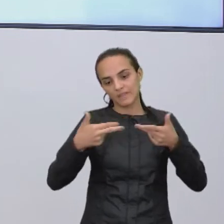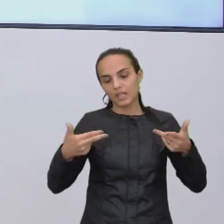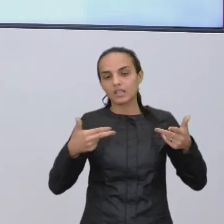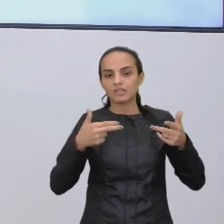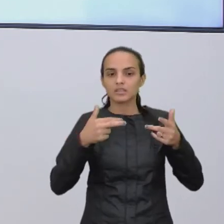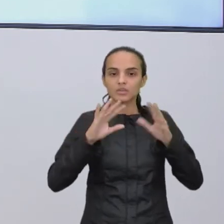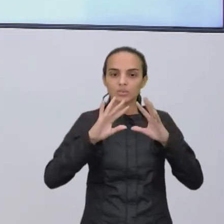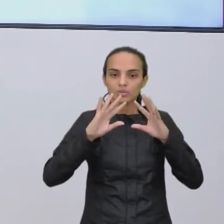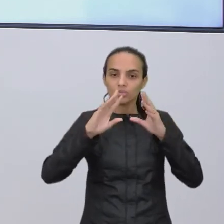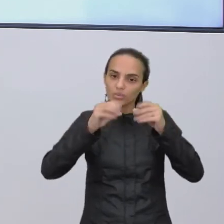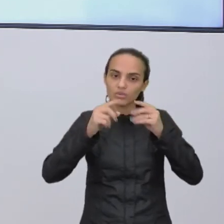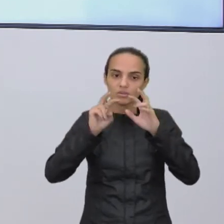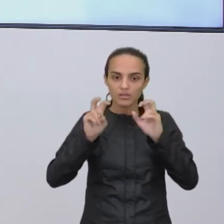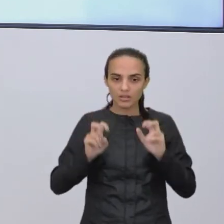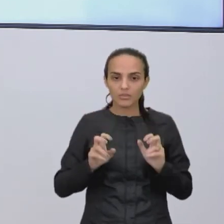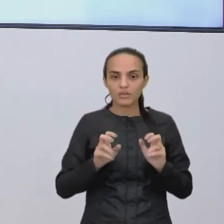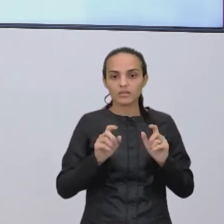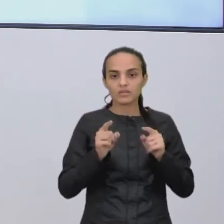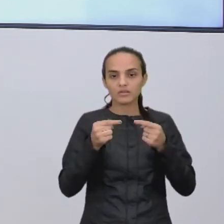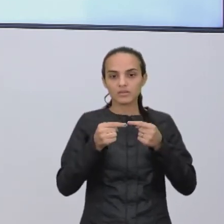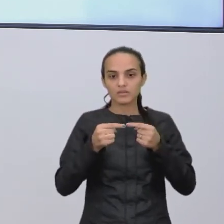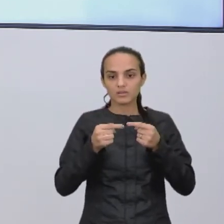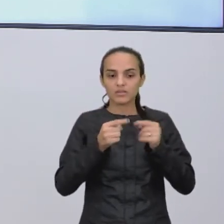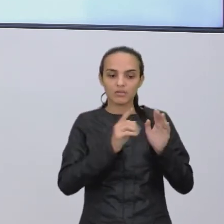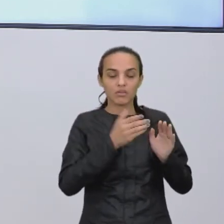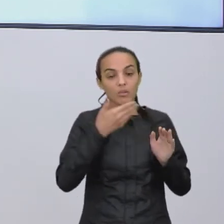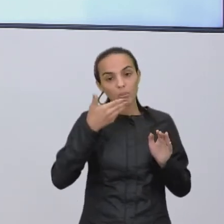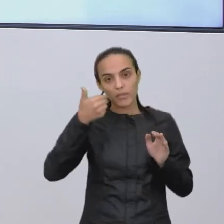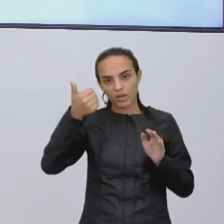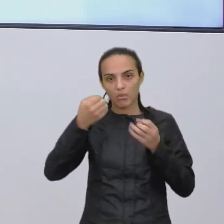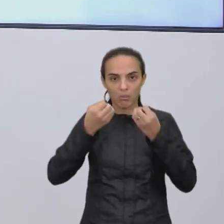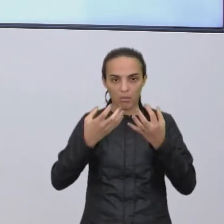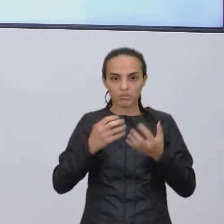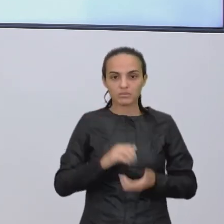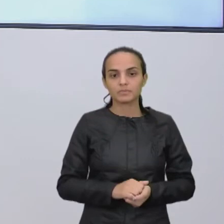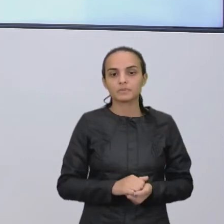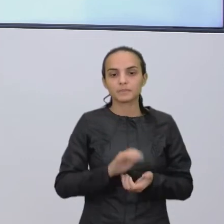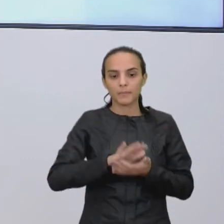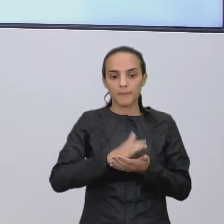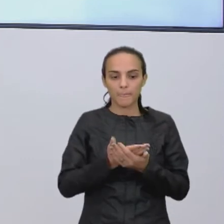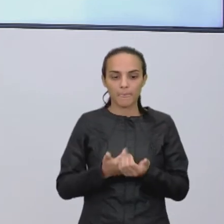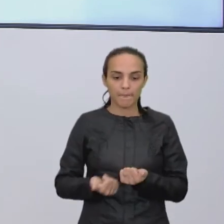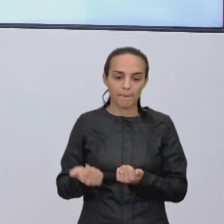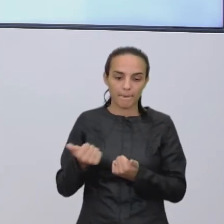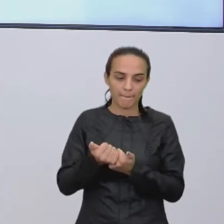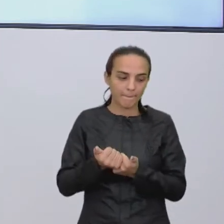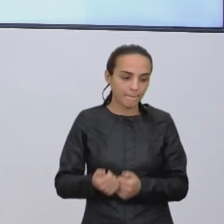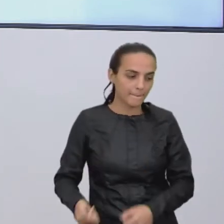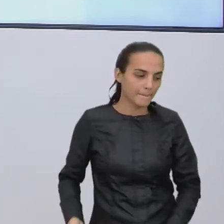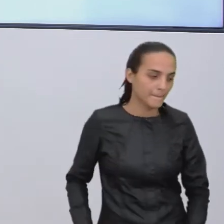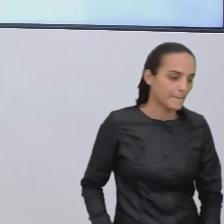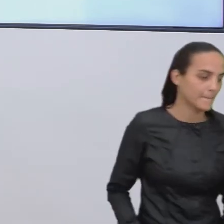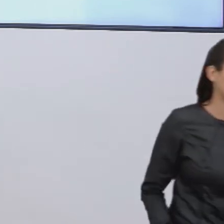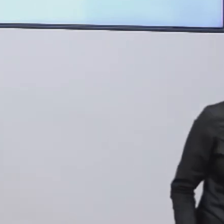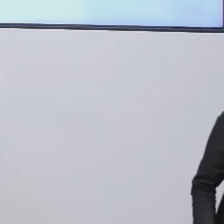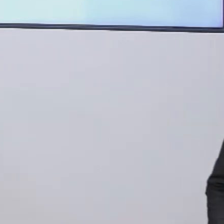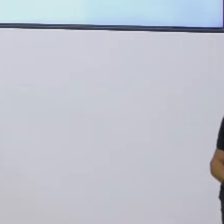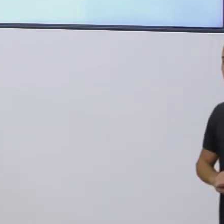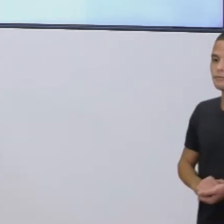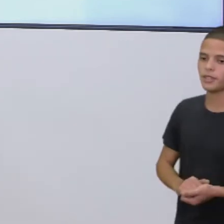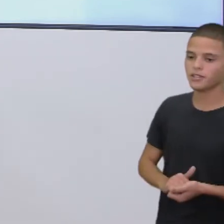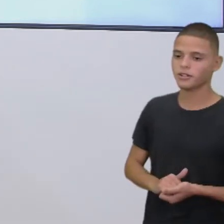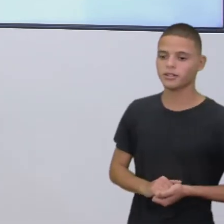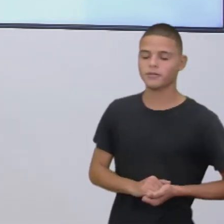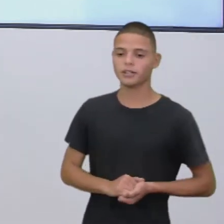todas que exprimem aí a qualidade, beleza? Nesse caso específico, tudo bem? Bom, variáveis